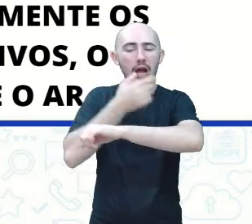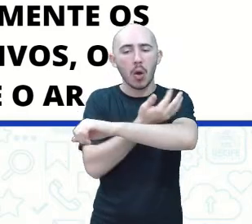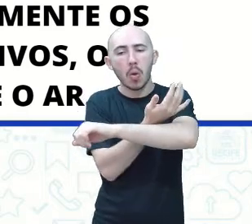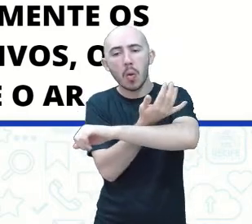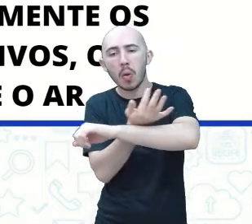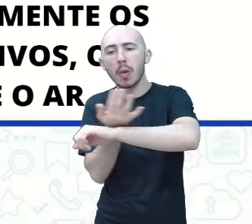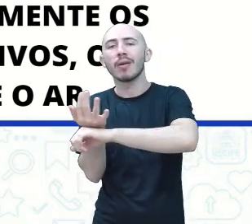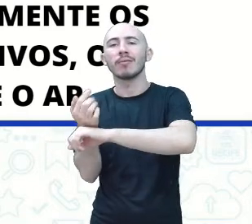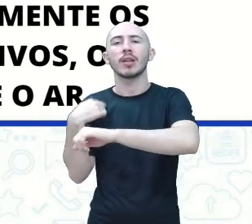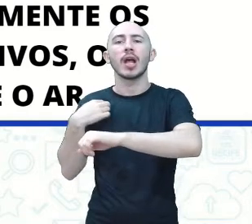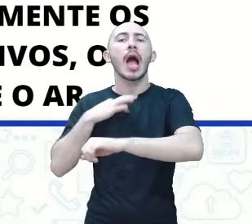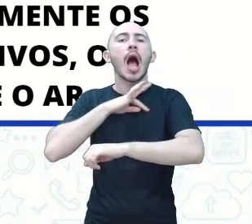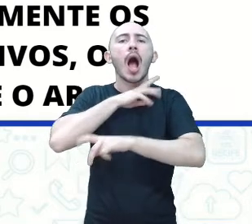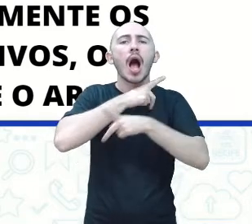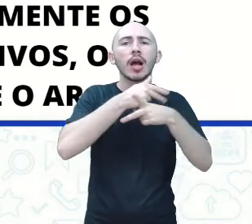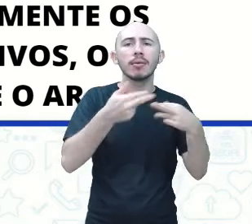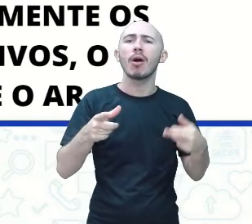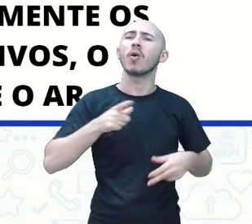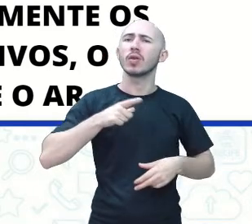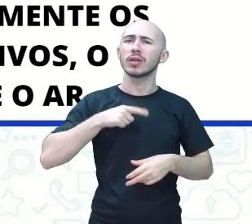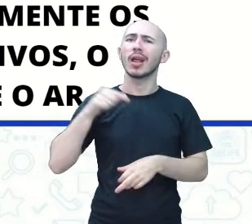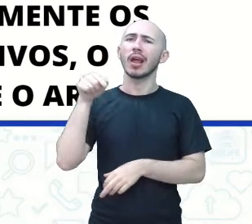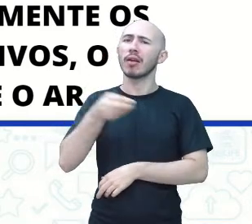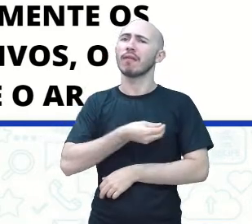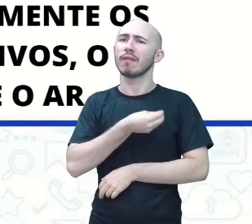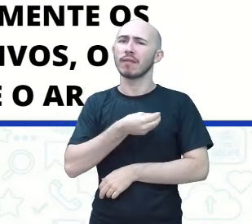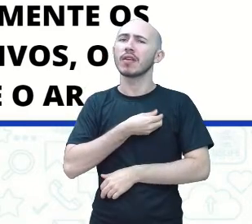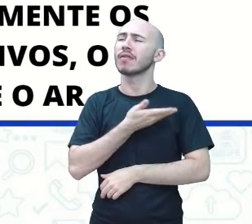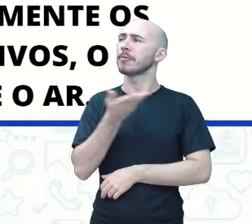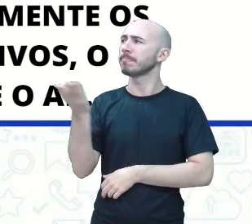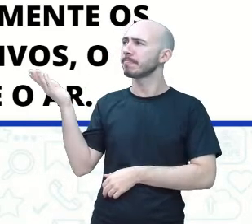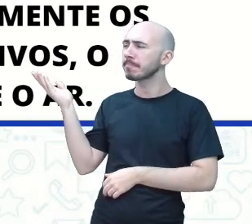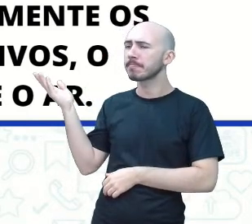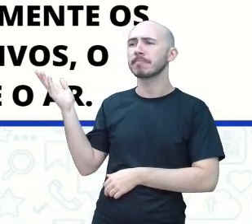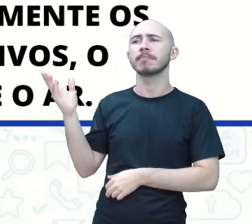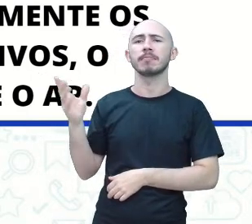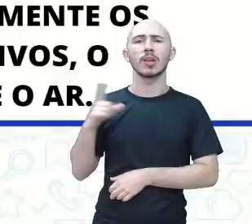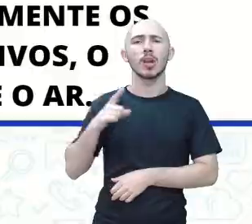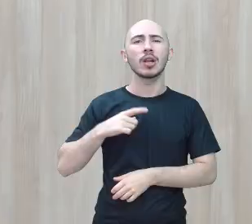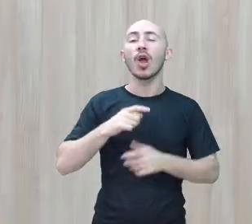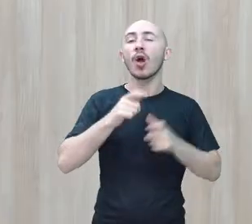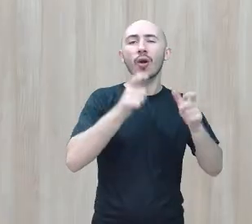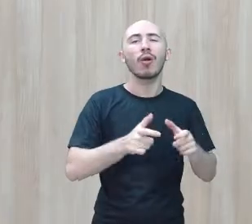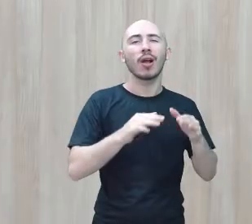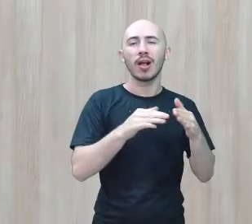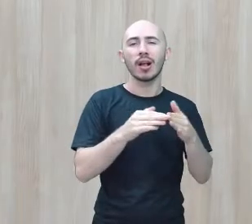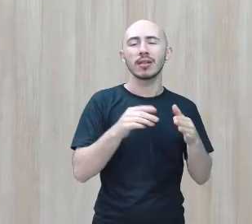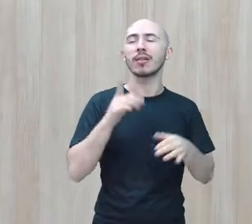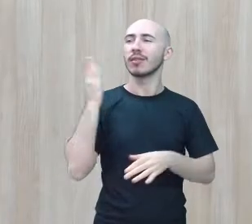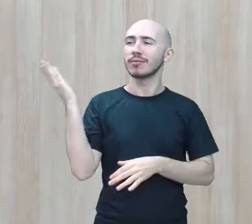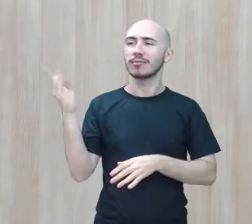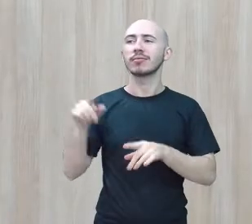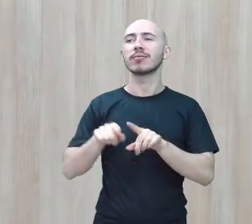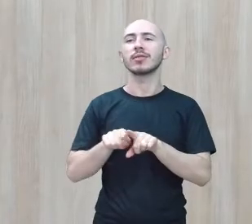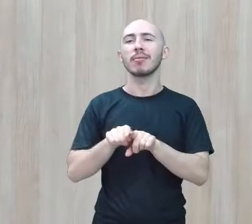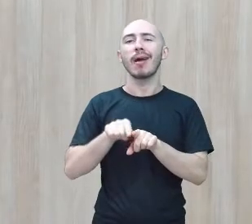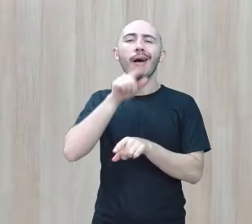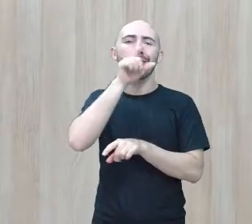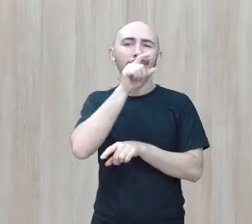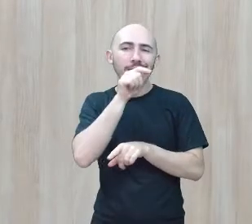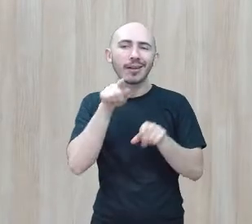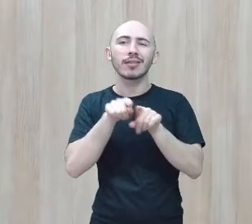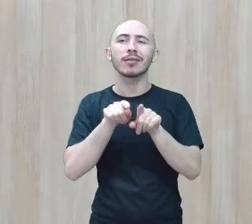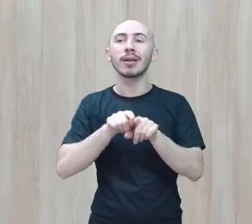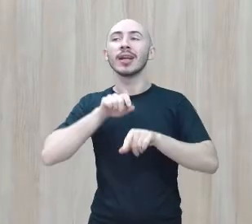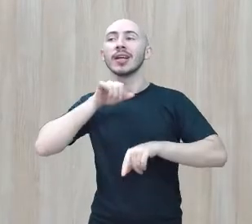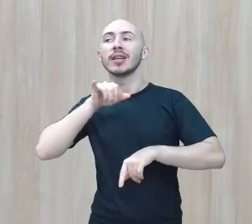ratos, uma infinidade de seres vivos que têm suas tocas, as aves que têm seus ninhos, que se fosse cortado manualmente